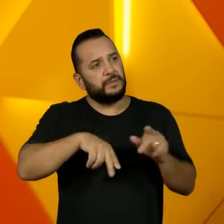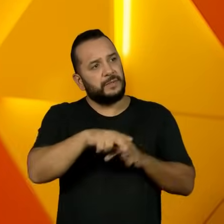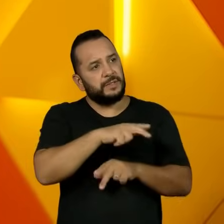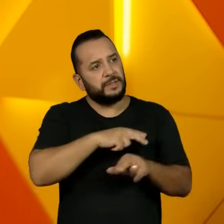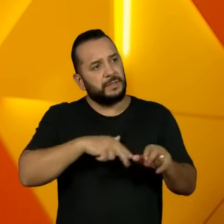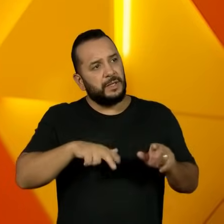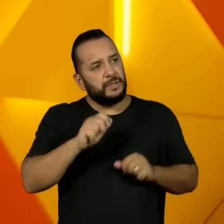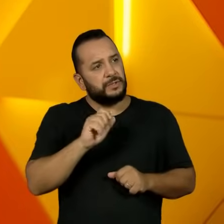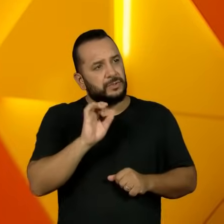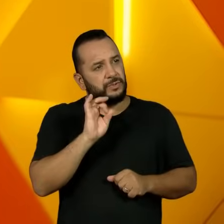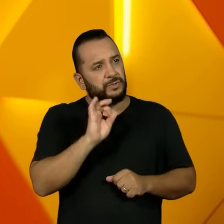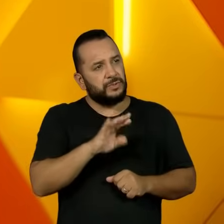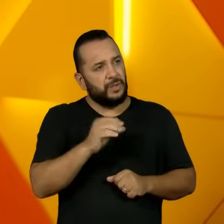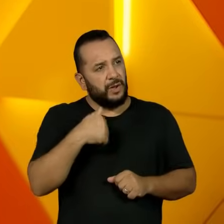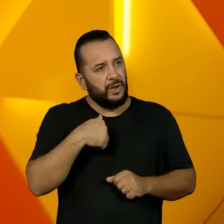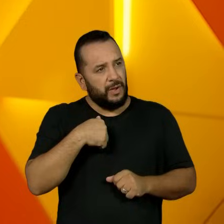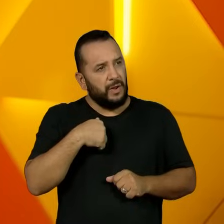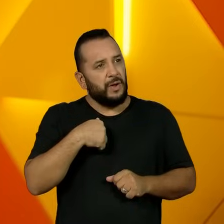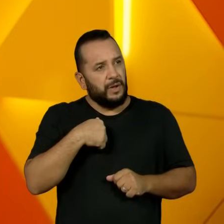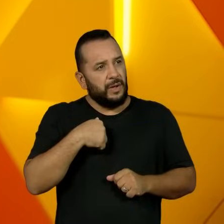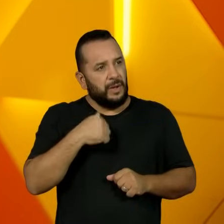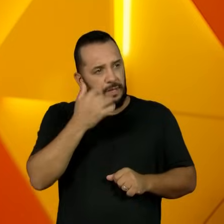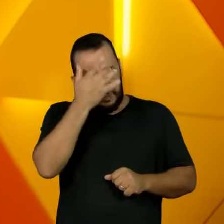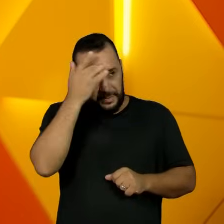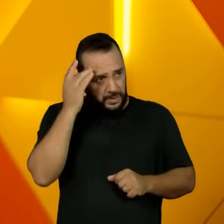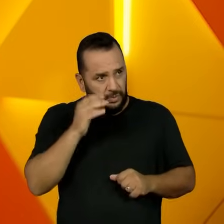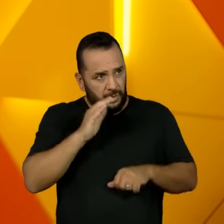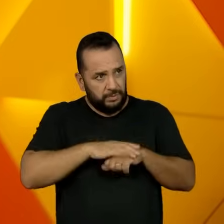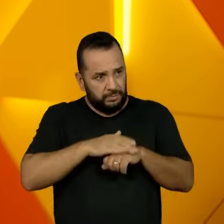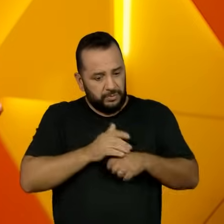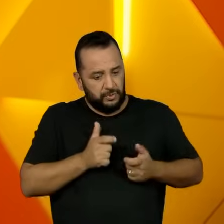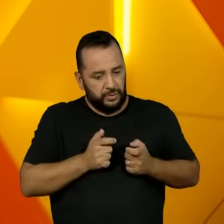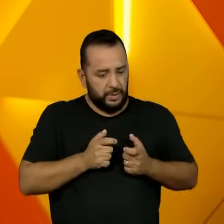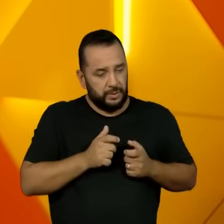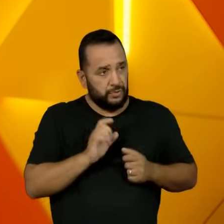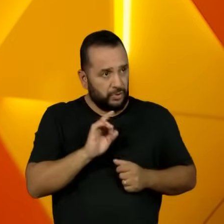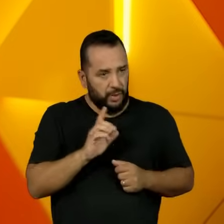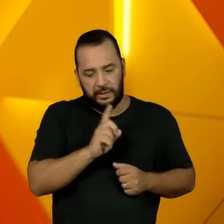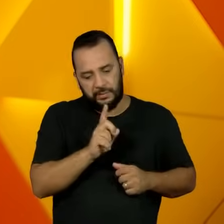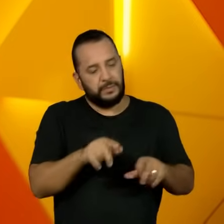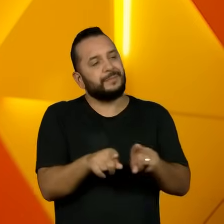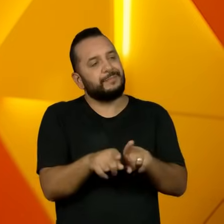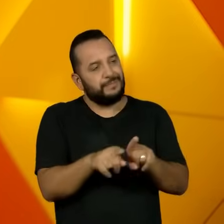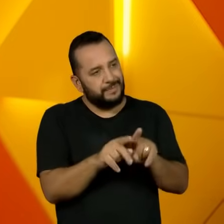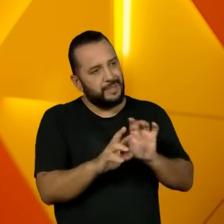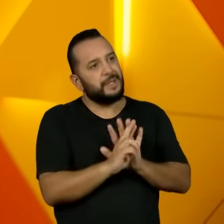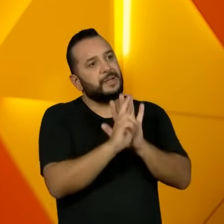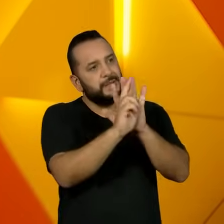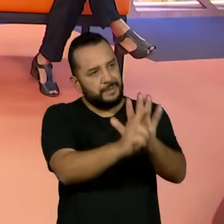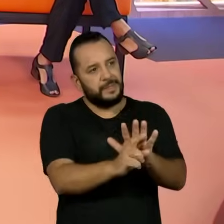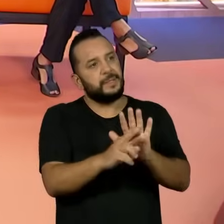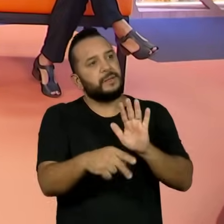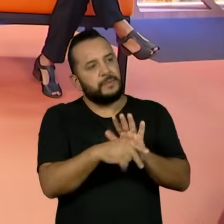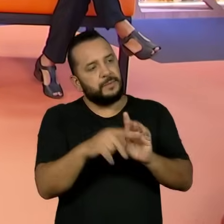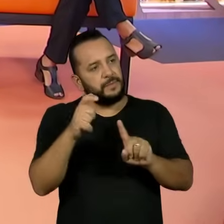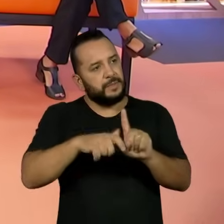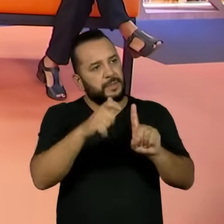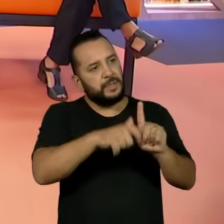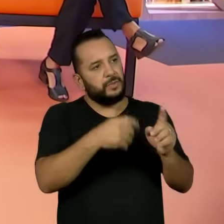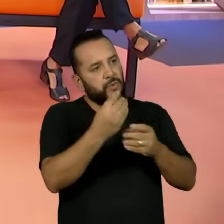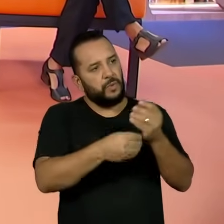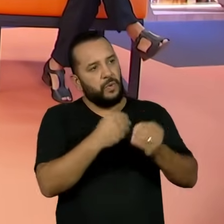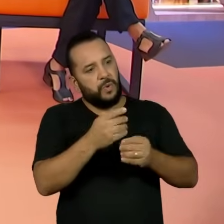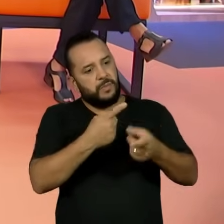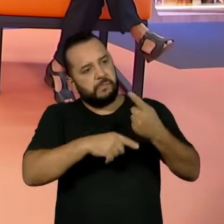não só entre os jogadores e na representação ali dos personagens, como é que a gente pode alavancar isso? Olha, eu